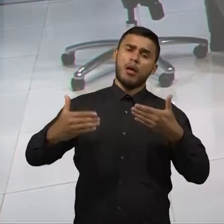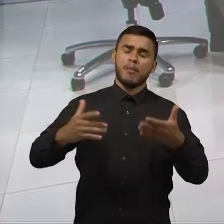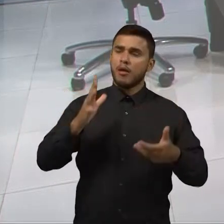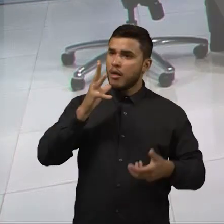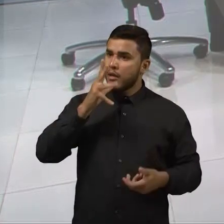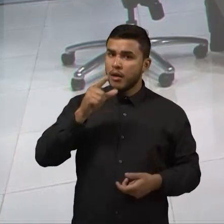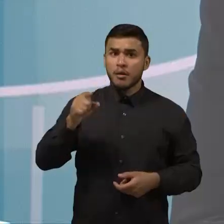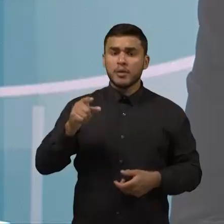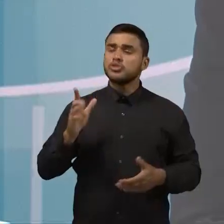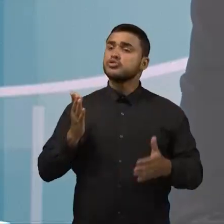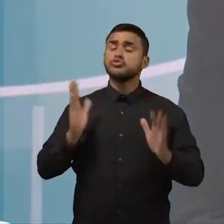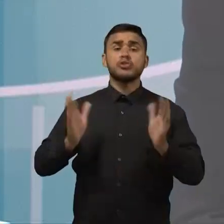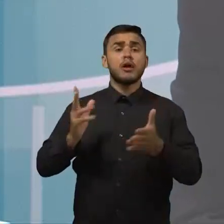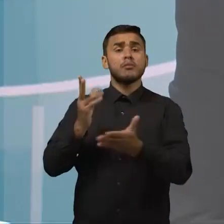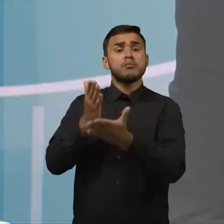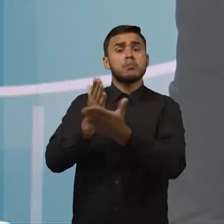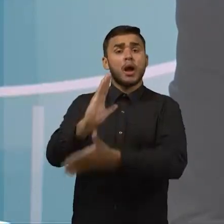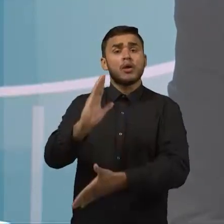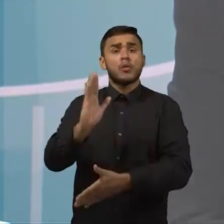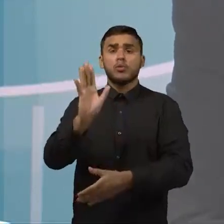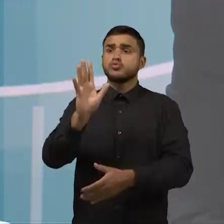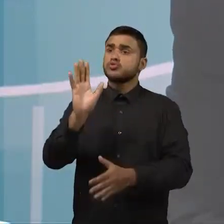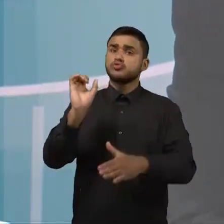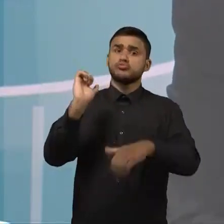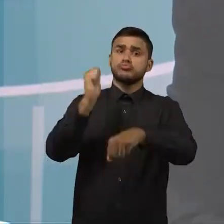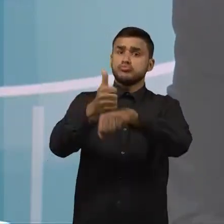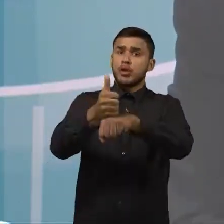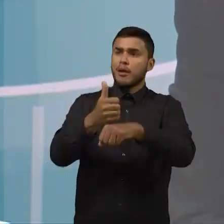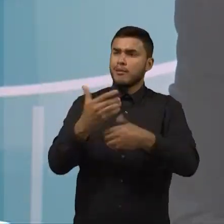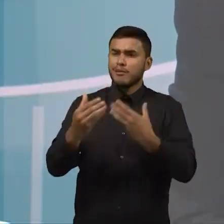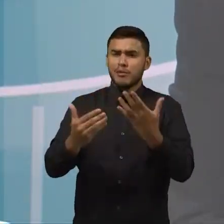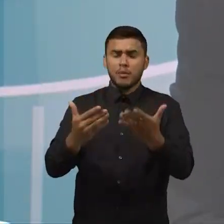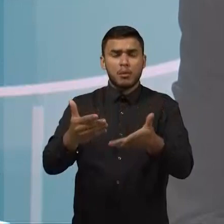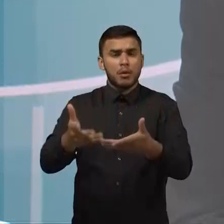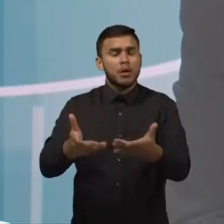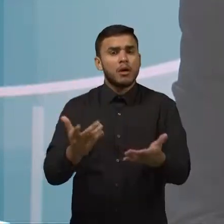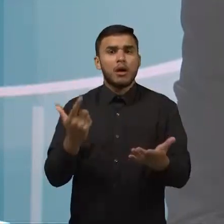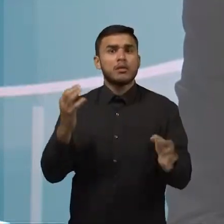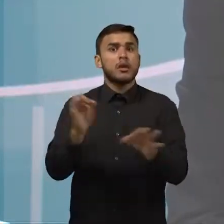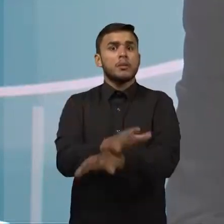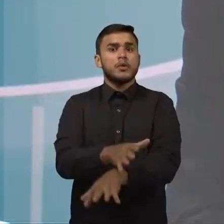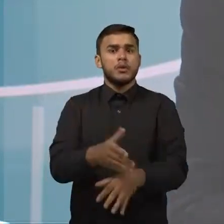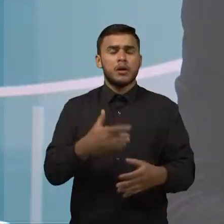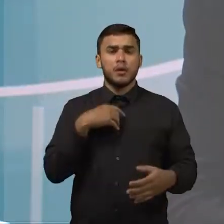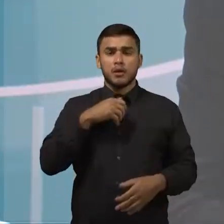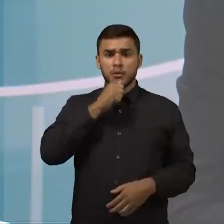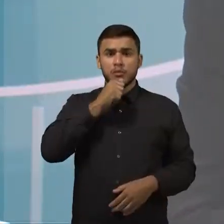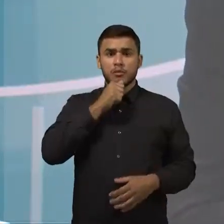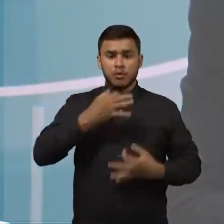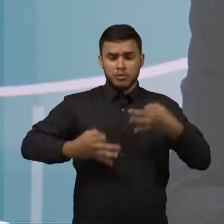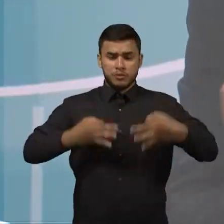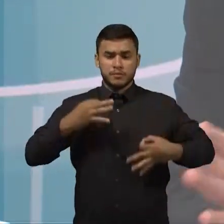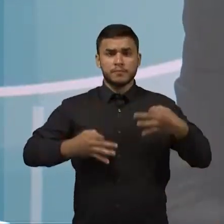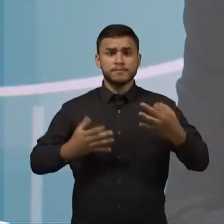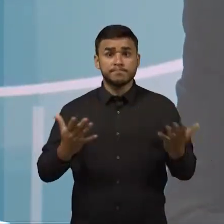estruturais não justificam mudar o arcabouço constitucional que foi posto pelo Poder Constituinte originário lá atrás, em 87. Essa é uma questão preliminar sobre